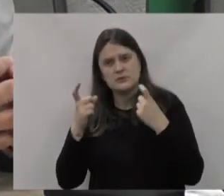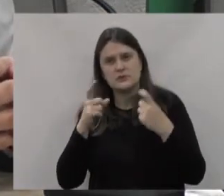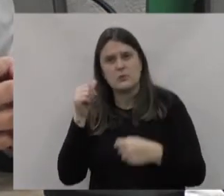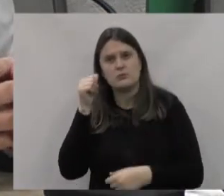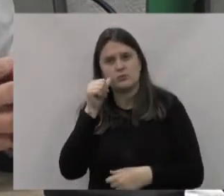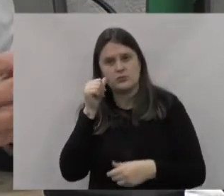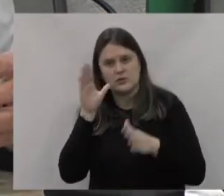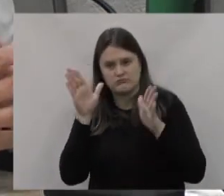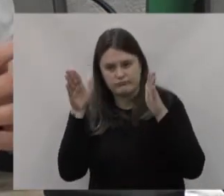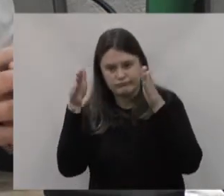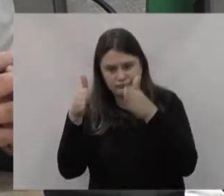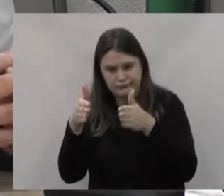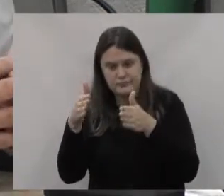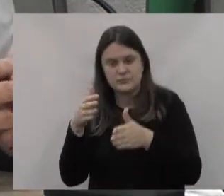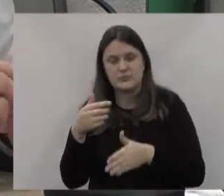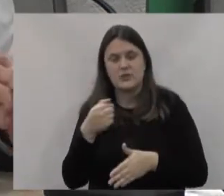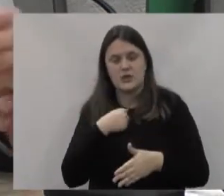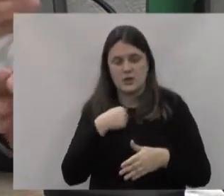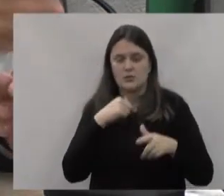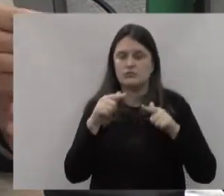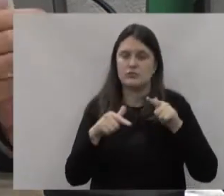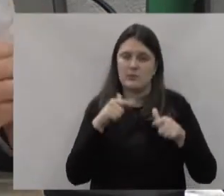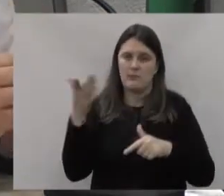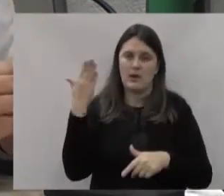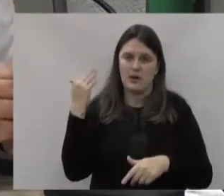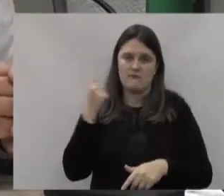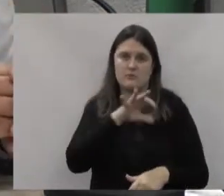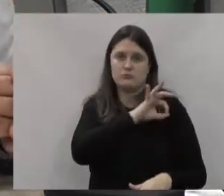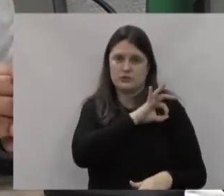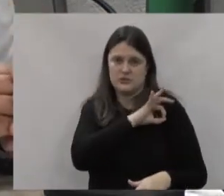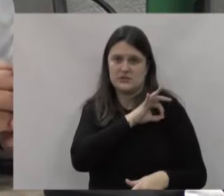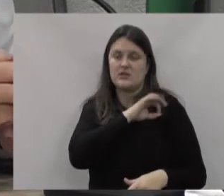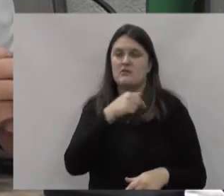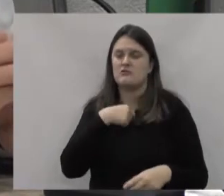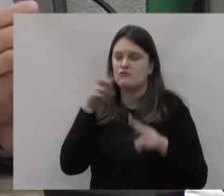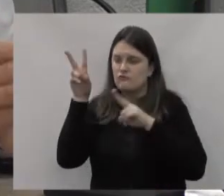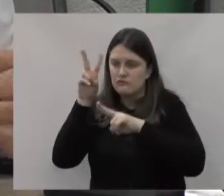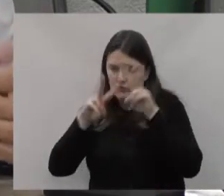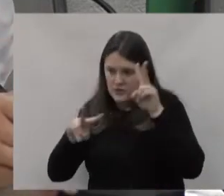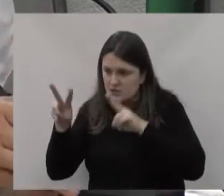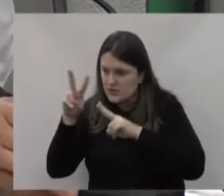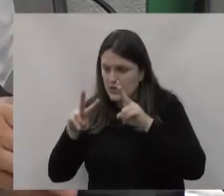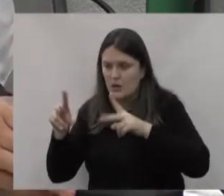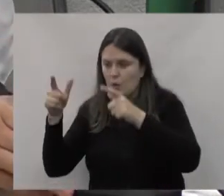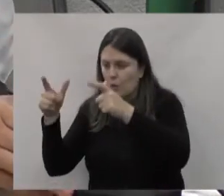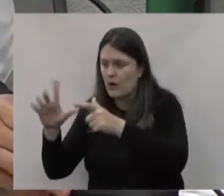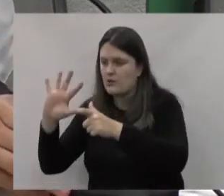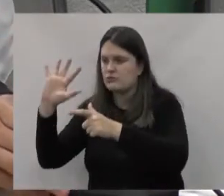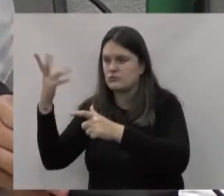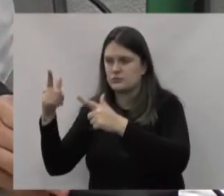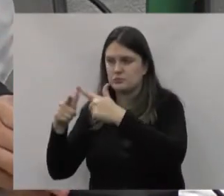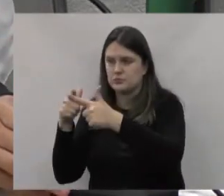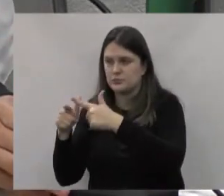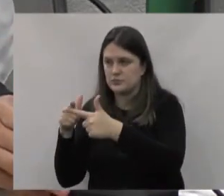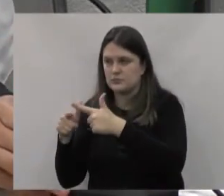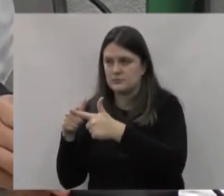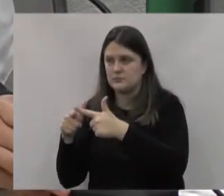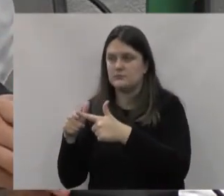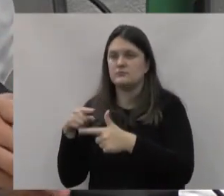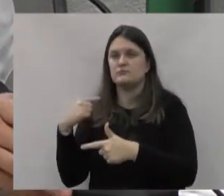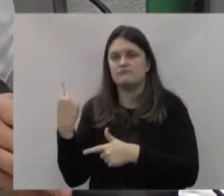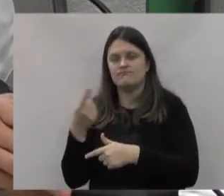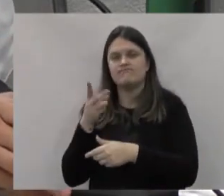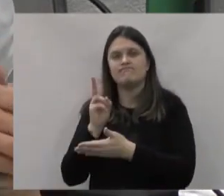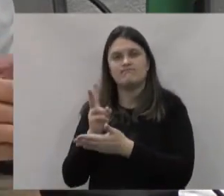com as mulheres. E eu, que venho desta área, que trabalhava ali, vendo no local os fatos acontecerem, e a